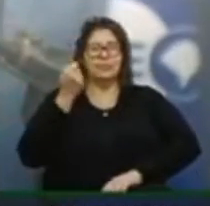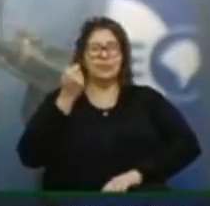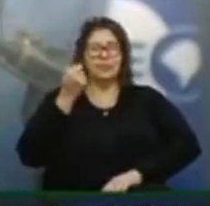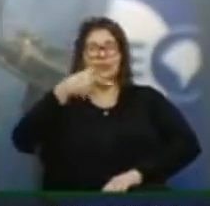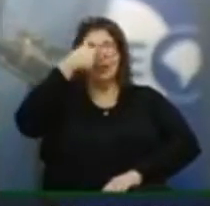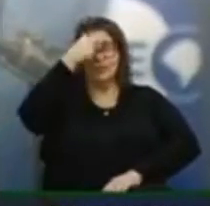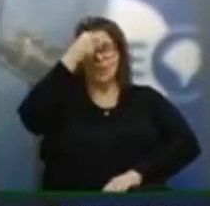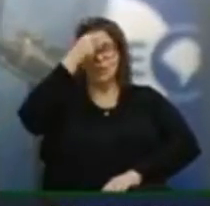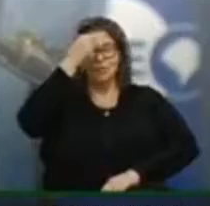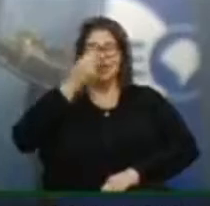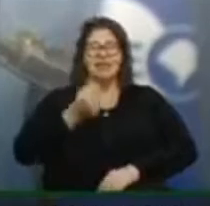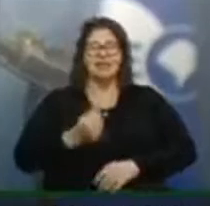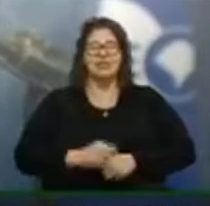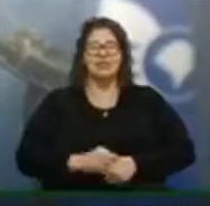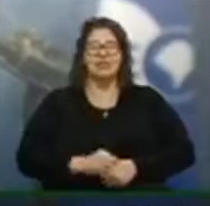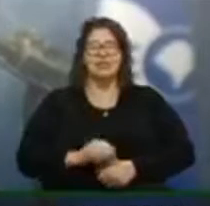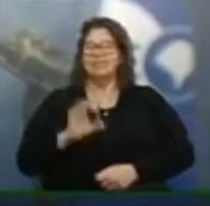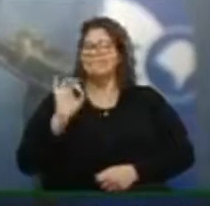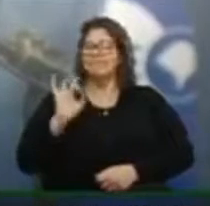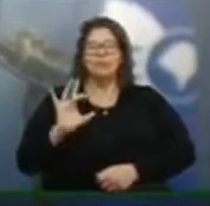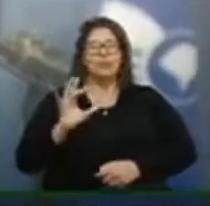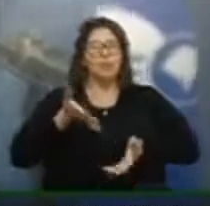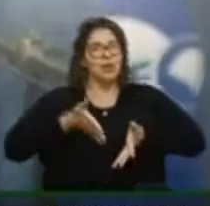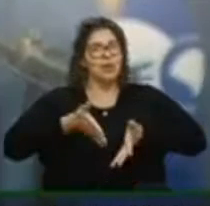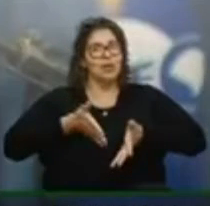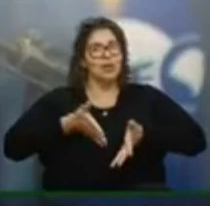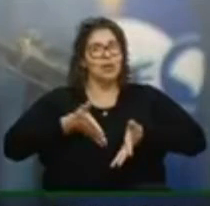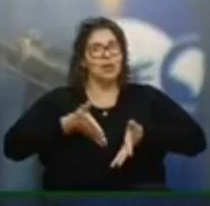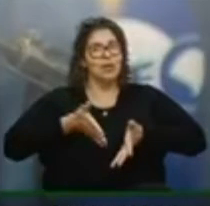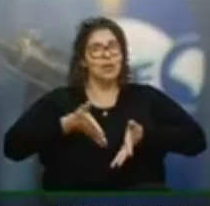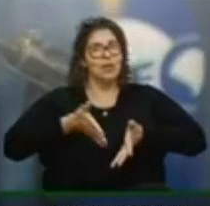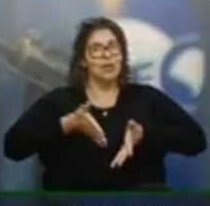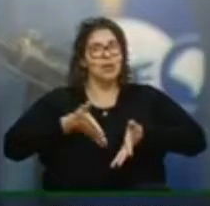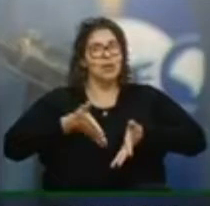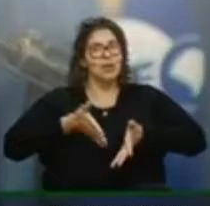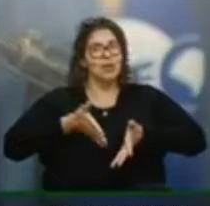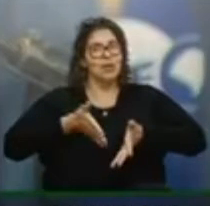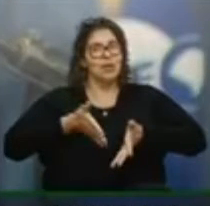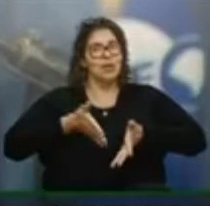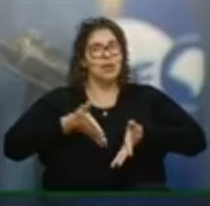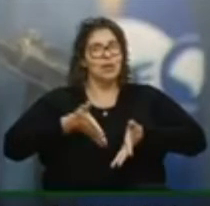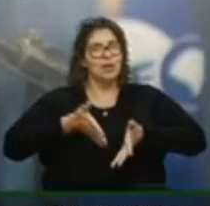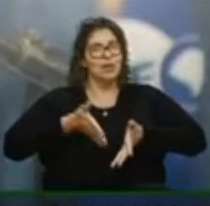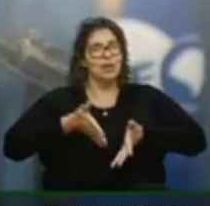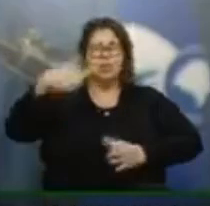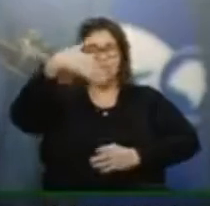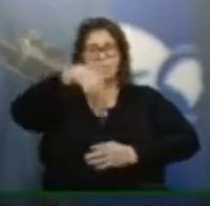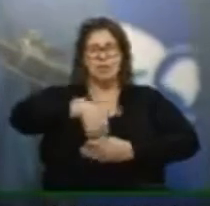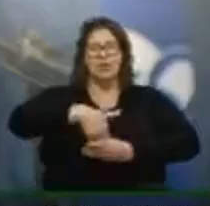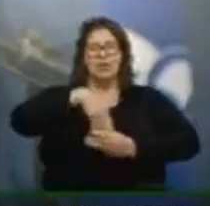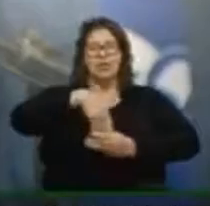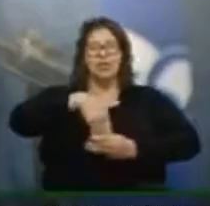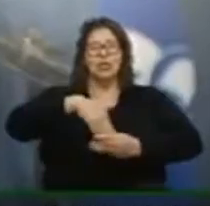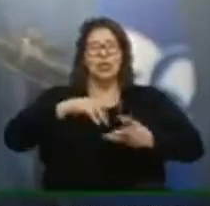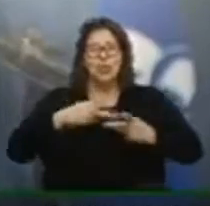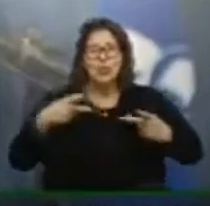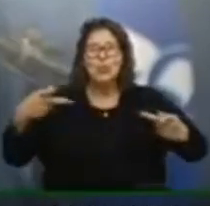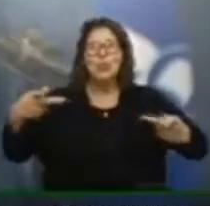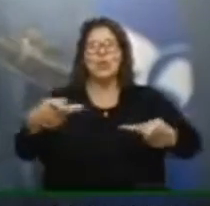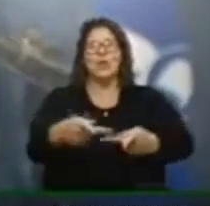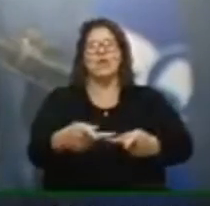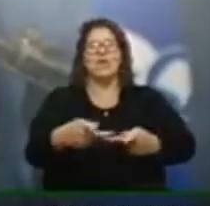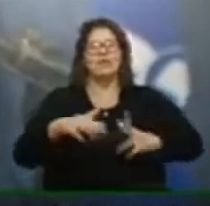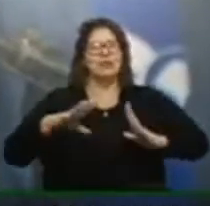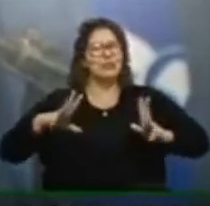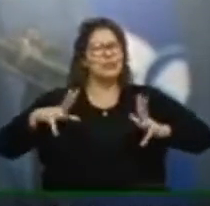não só nasceu da demanda popular a votação popular das grandes